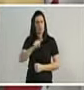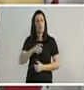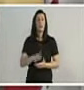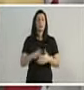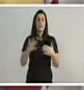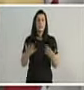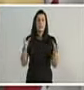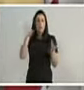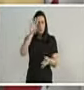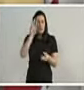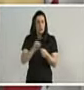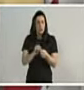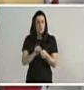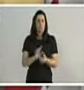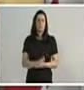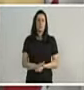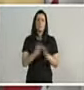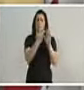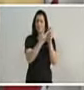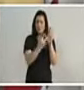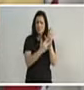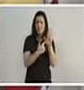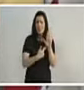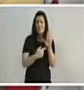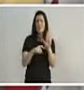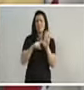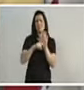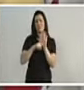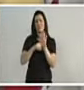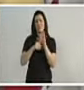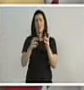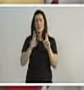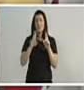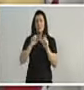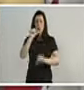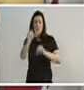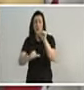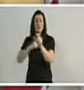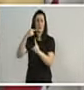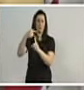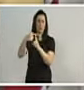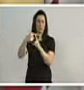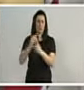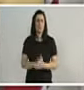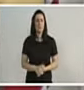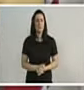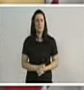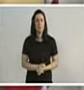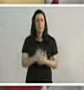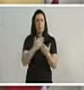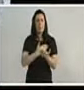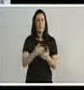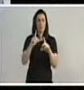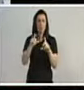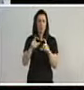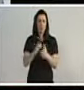fim tenho aqui algumas pautas negativas que espera que se tornem positivas o mais breve possível inicialmente pelas fotos